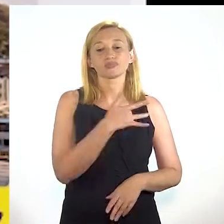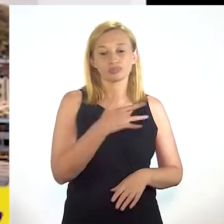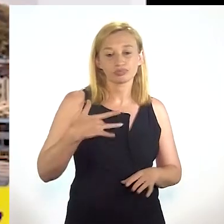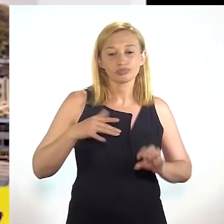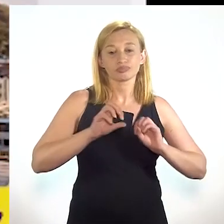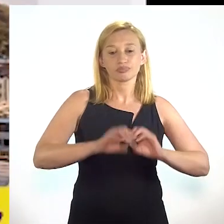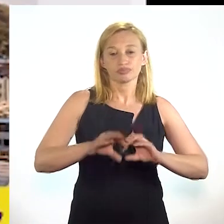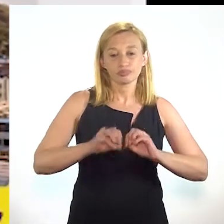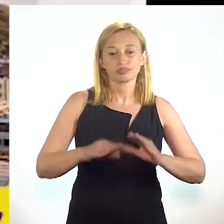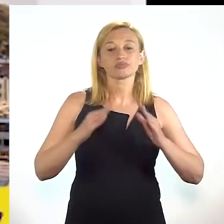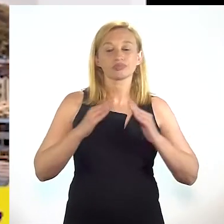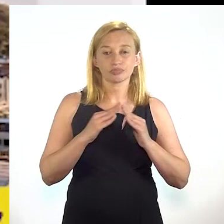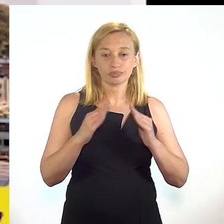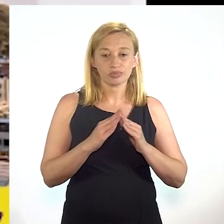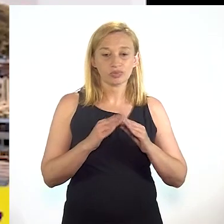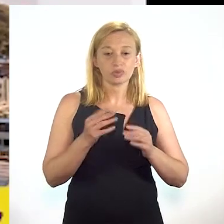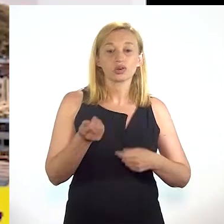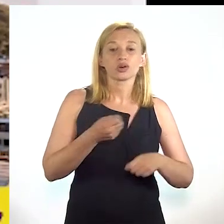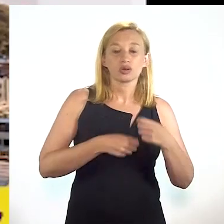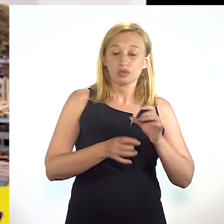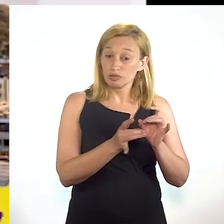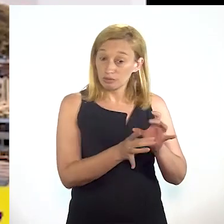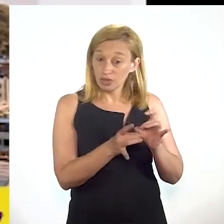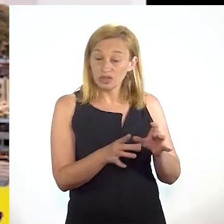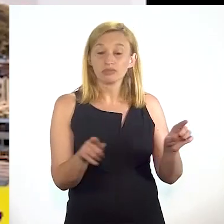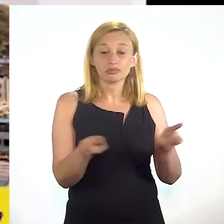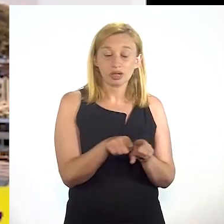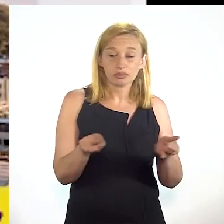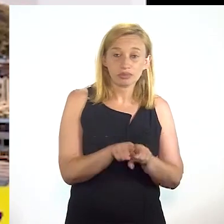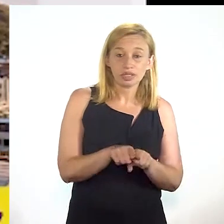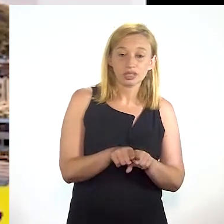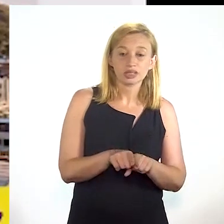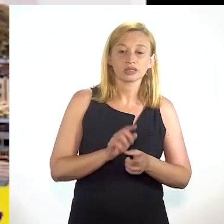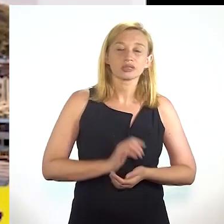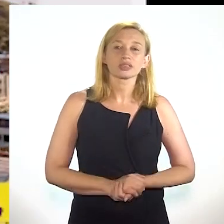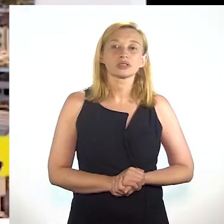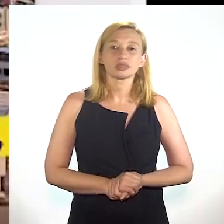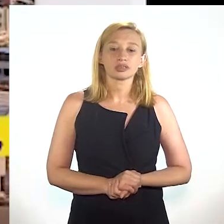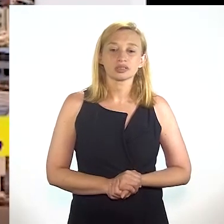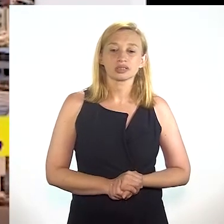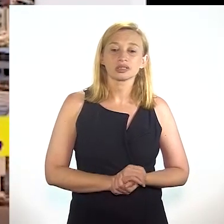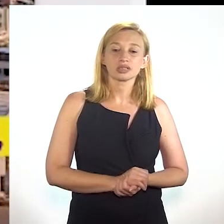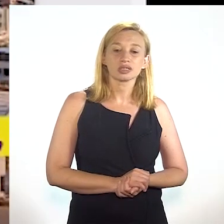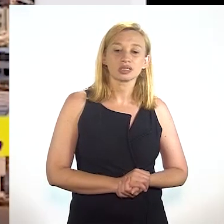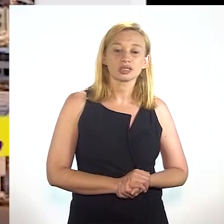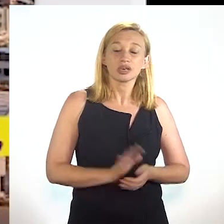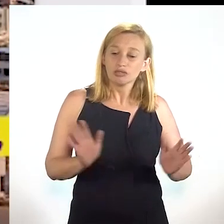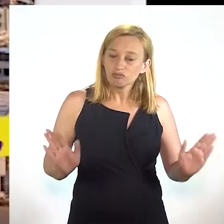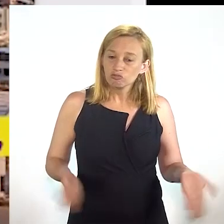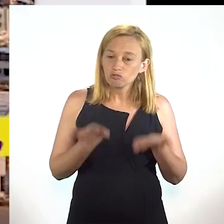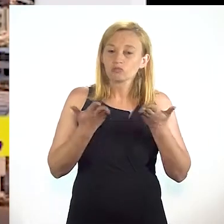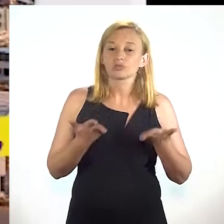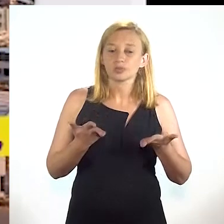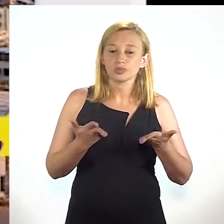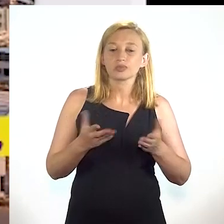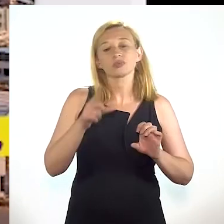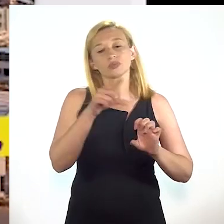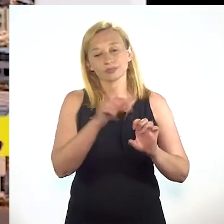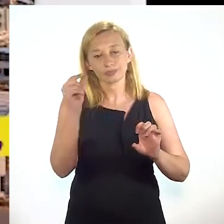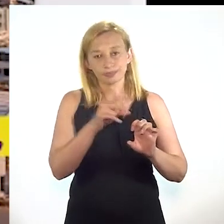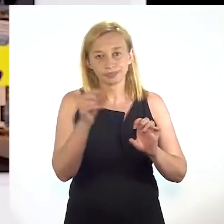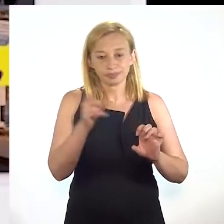oferecendo para a população saúde, educação, moradia, comércio, e, sobretudo, com essa vertente